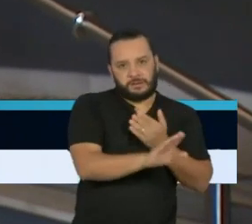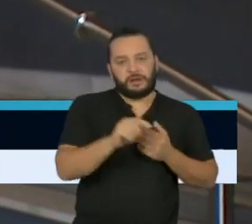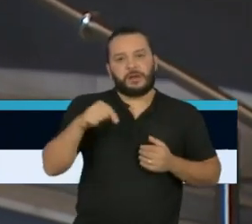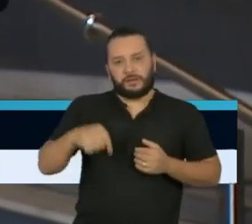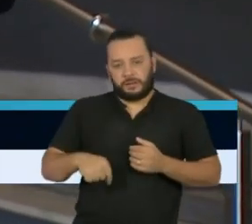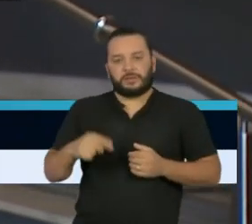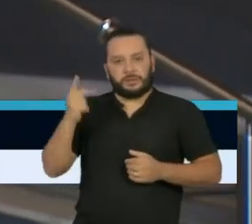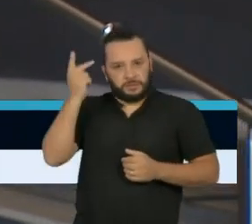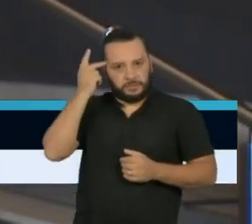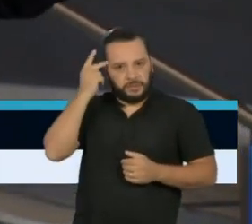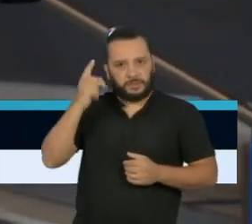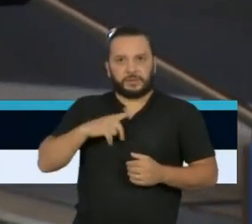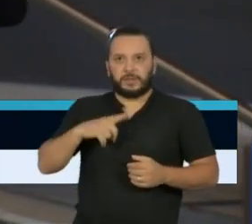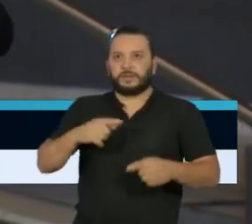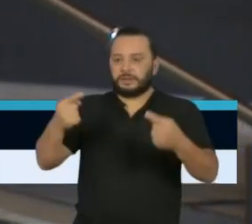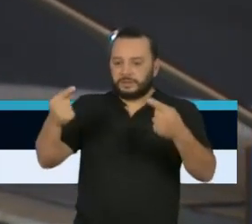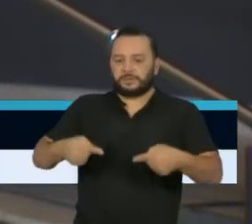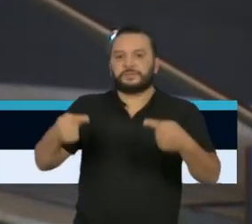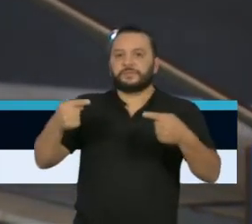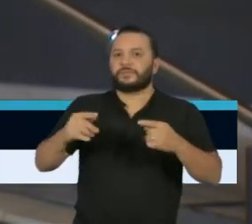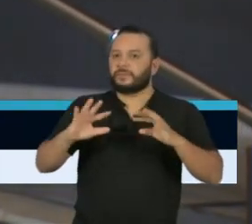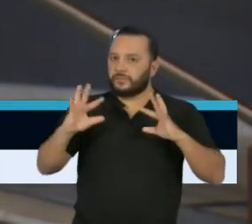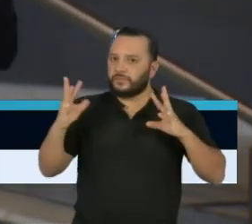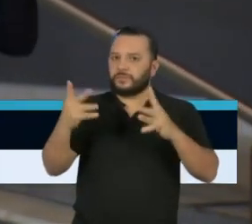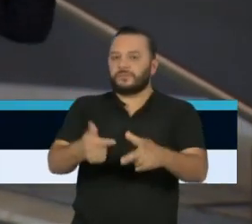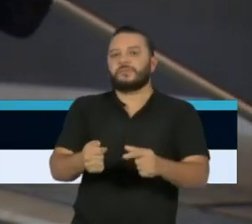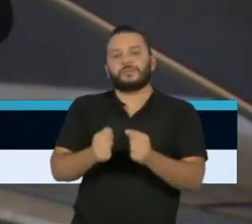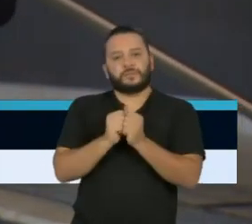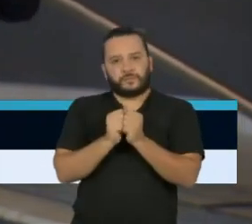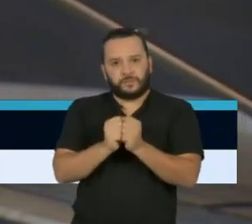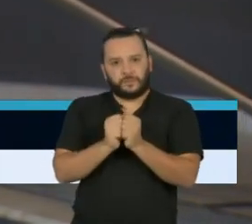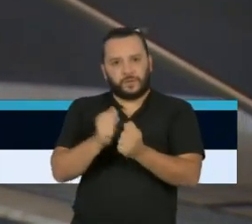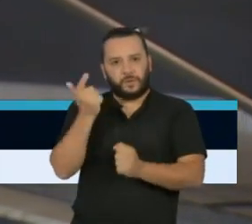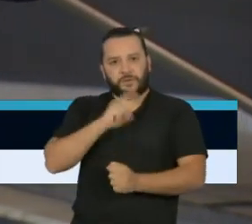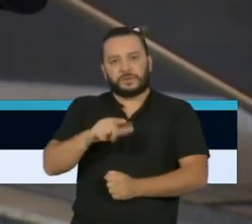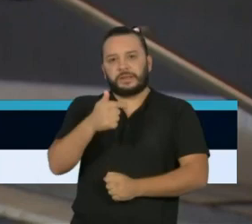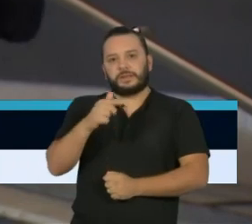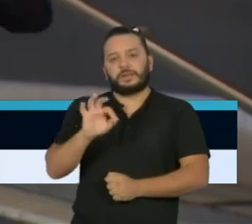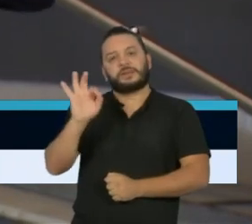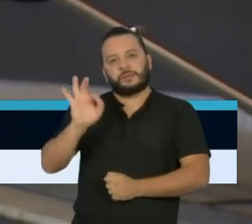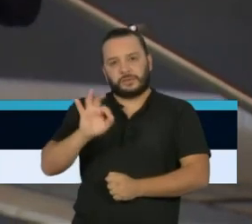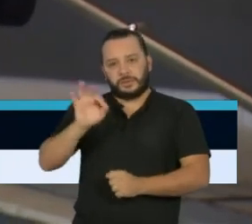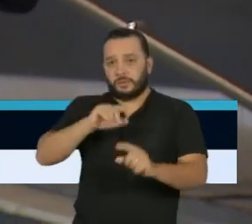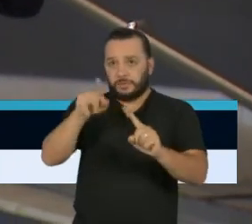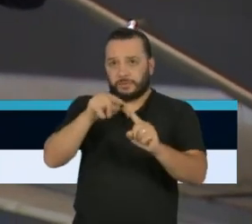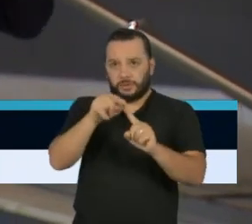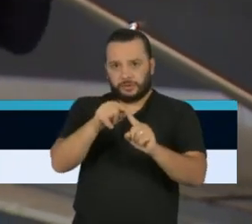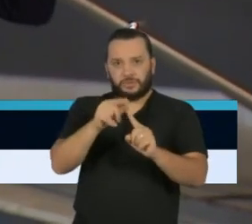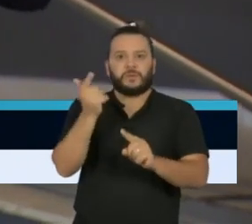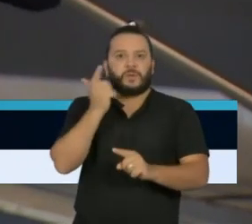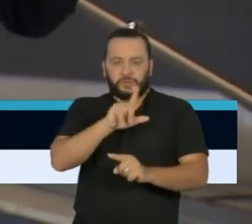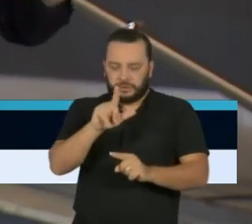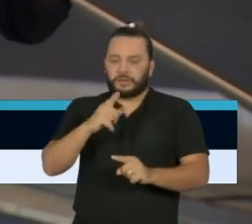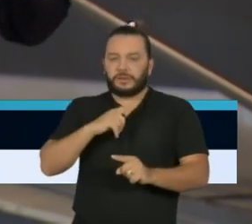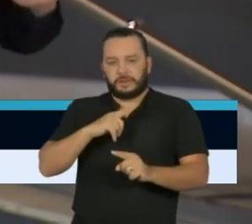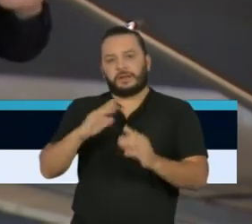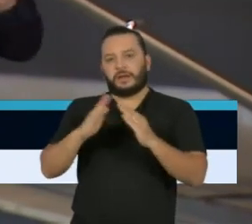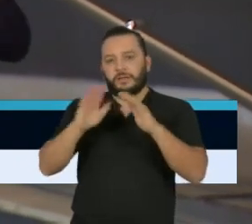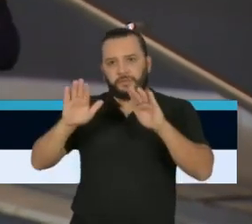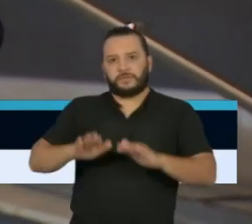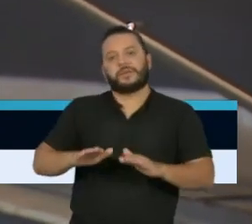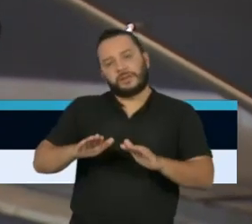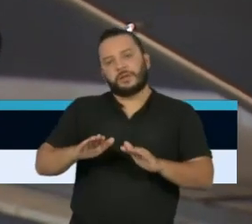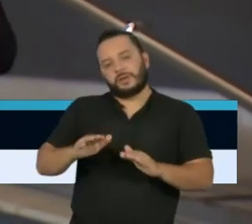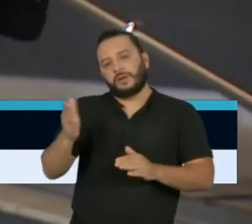hoje o grande desafio aqui para todos chegarmos juntos nesse 70% de meta de isolamento social colocado pelo governador João